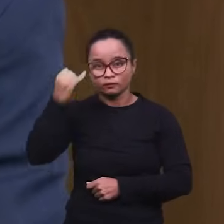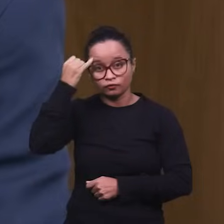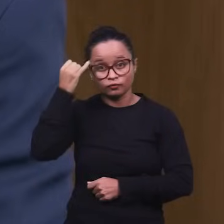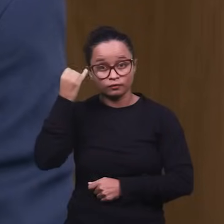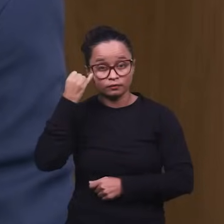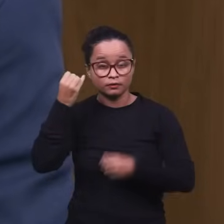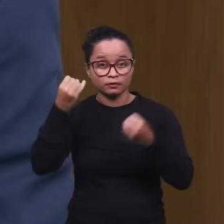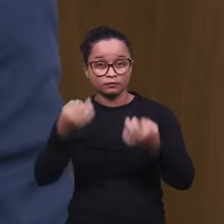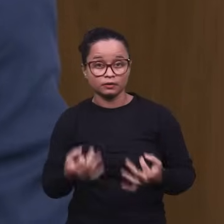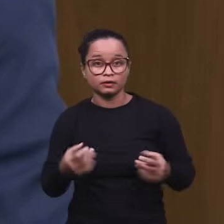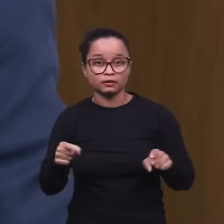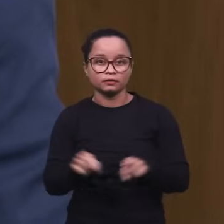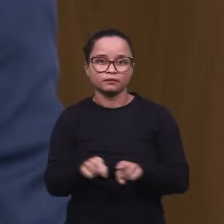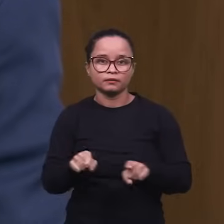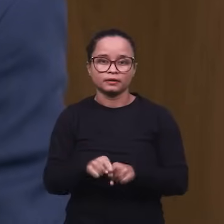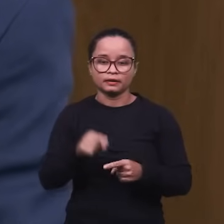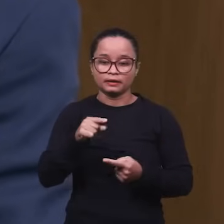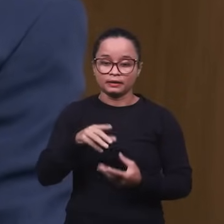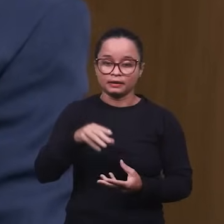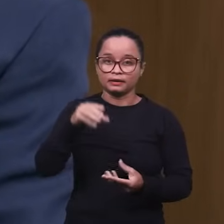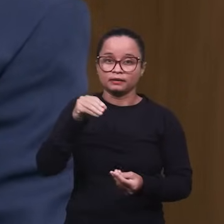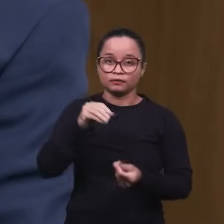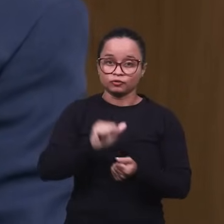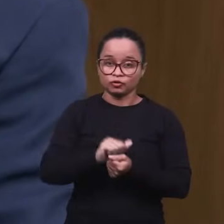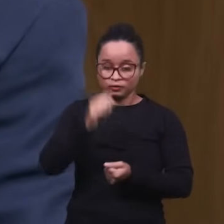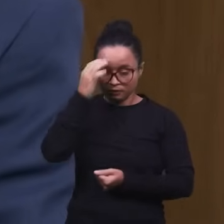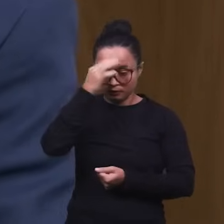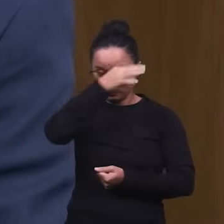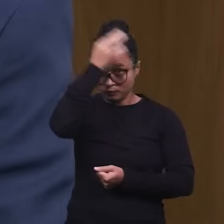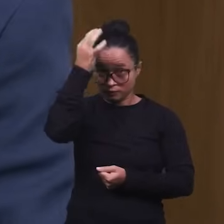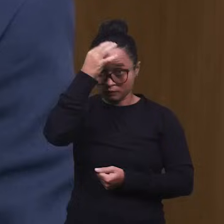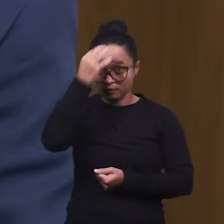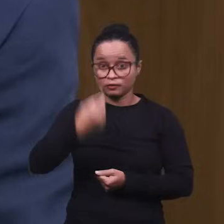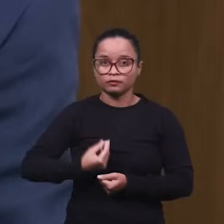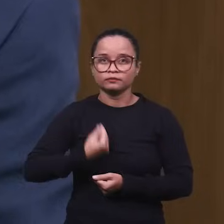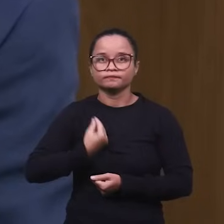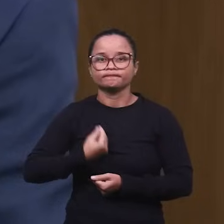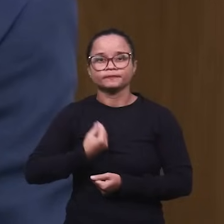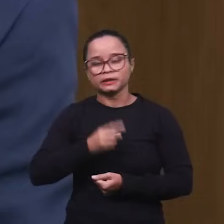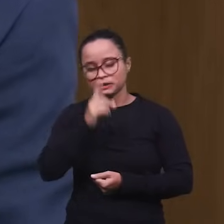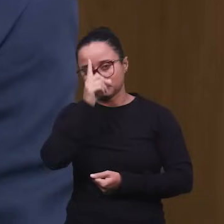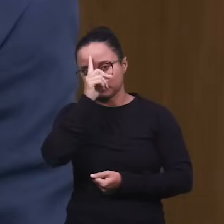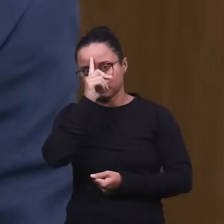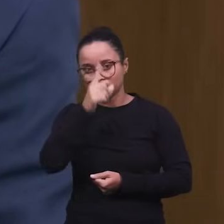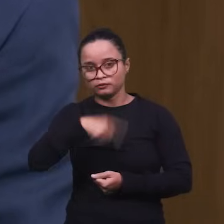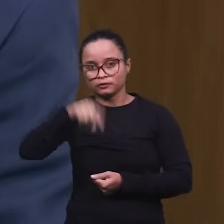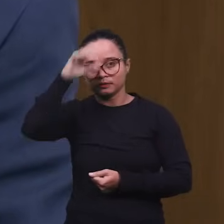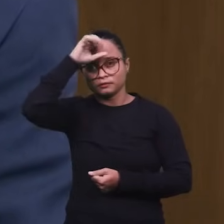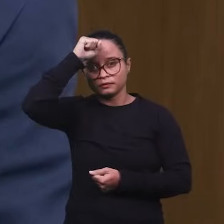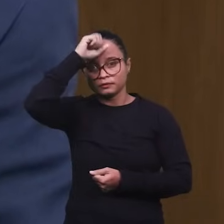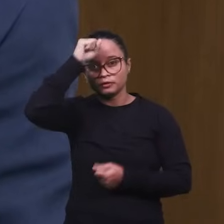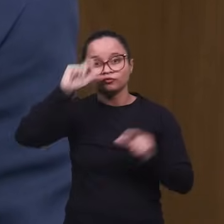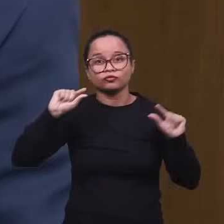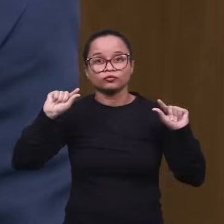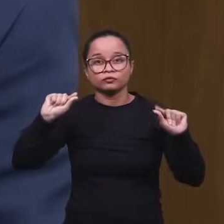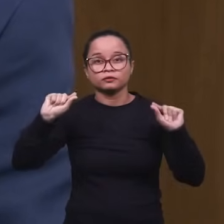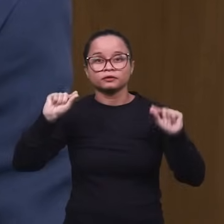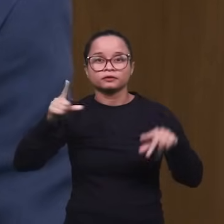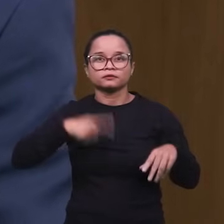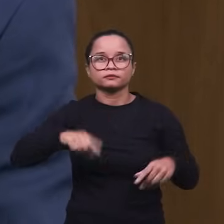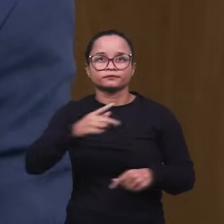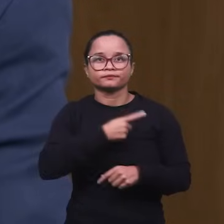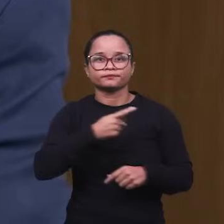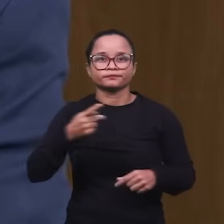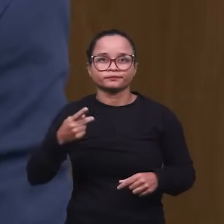questão do espiritual, né, e do material, né? Uma coisa que a gente tem aprendido e que a gente,